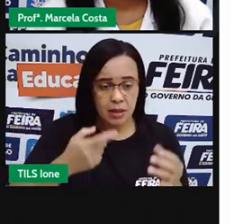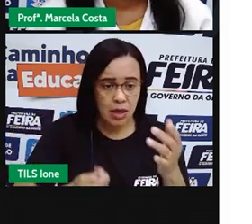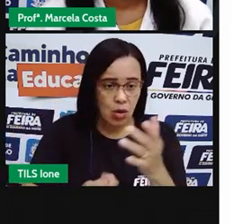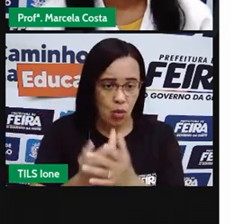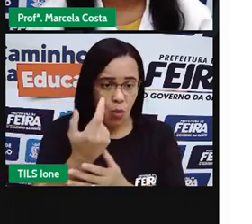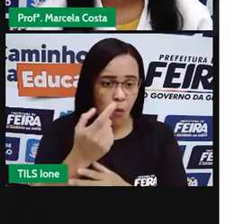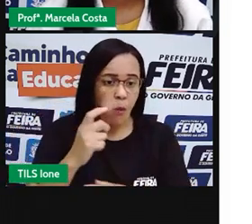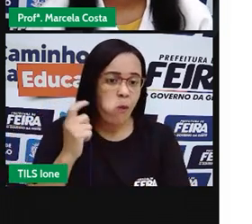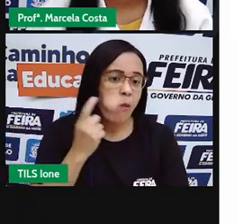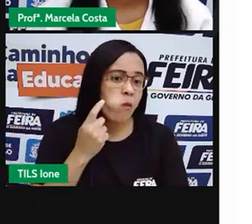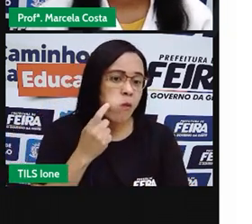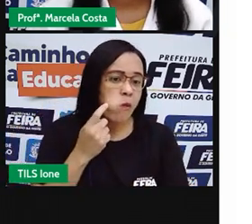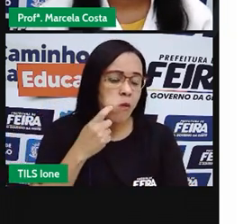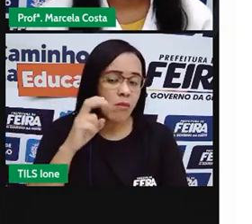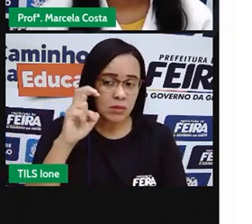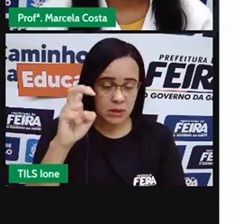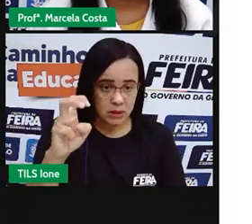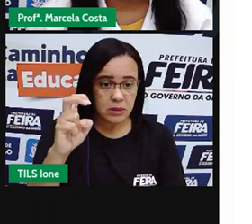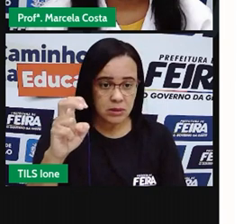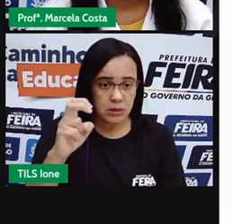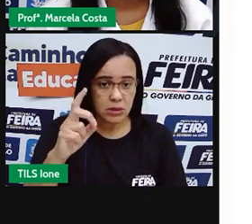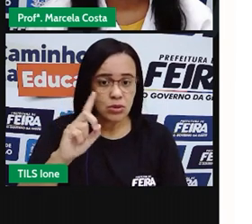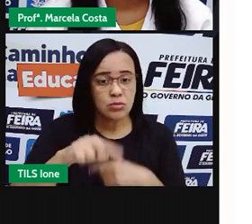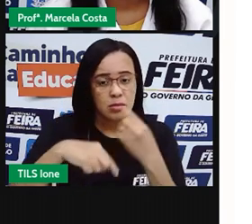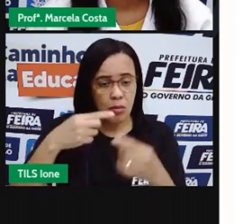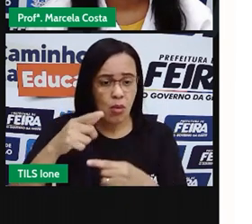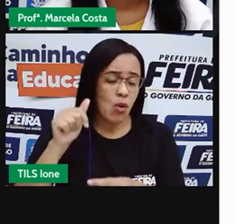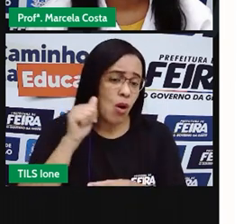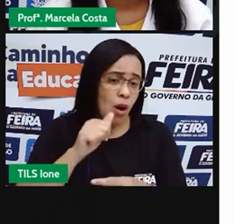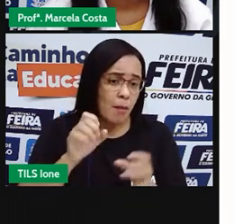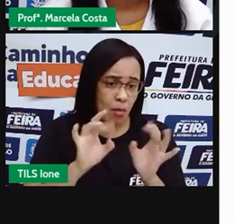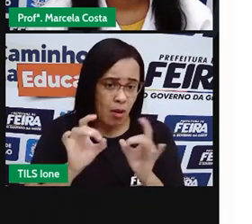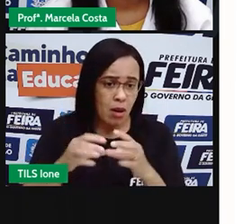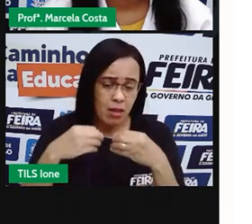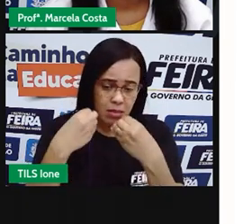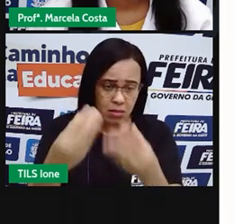2. Com quantas balas Maria ficou?